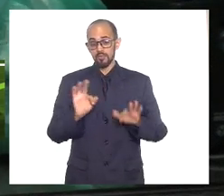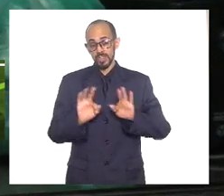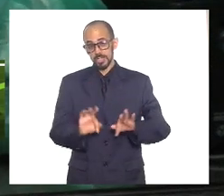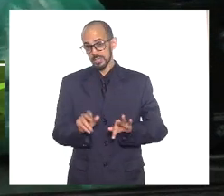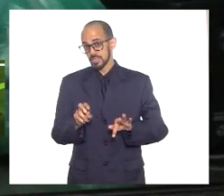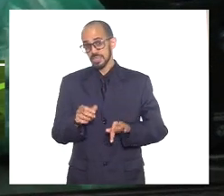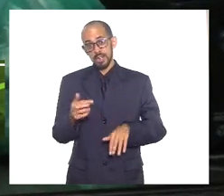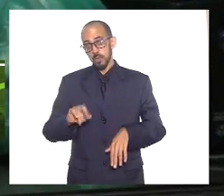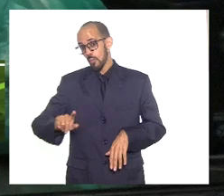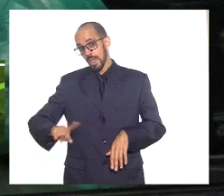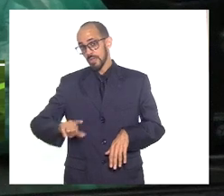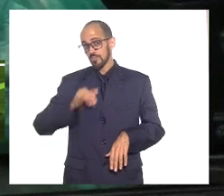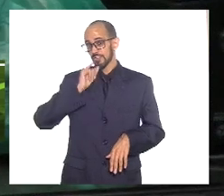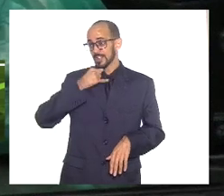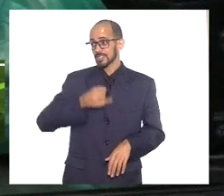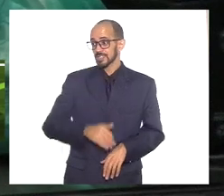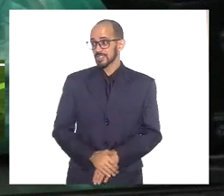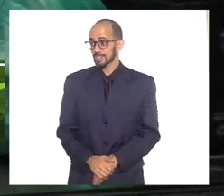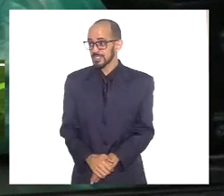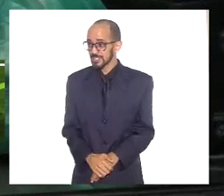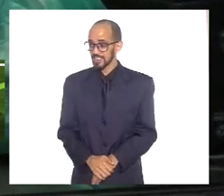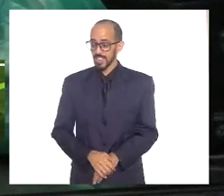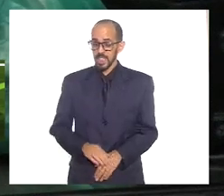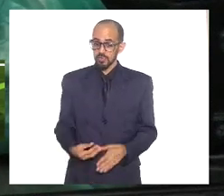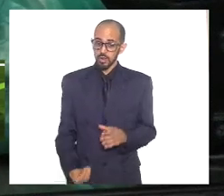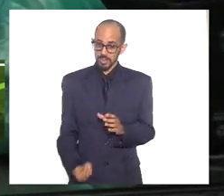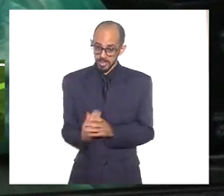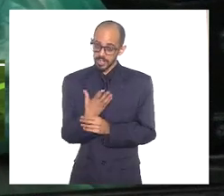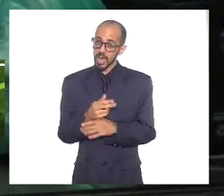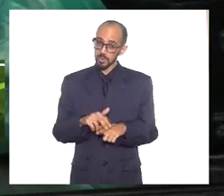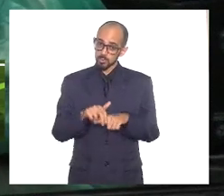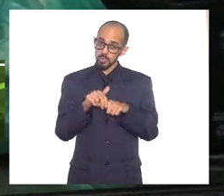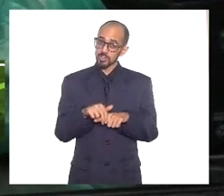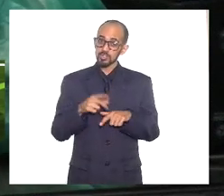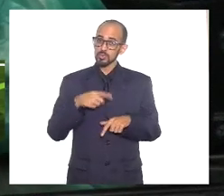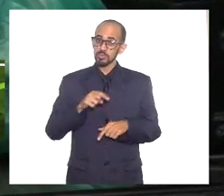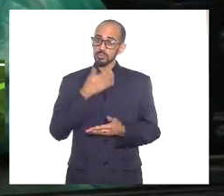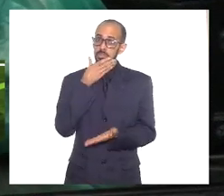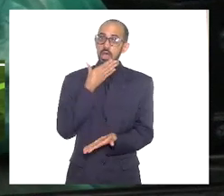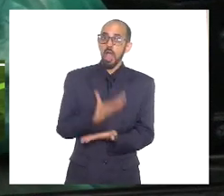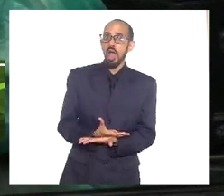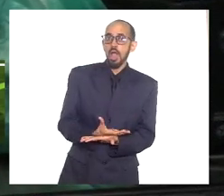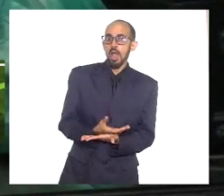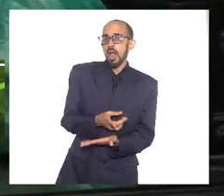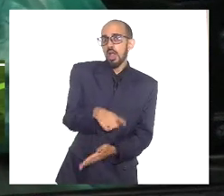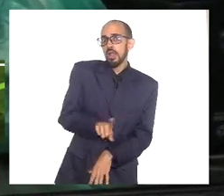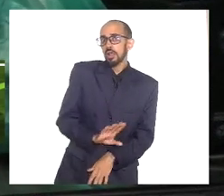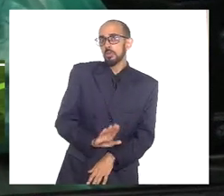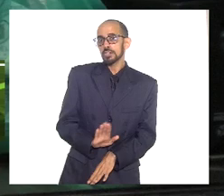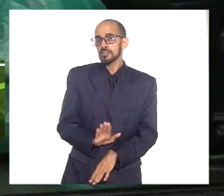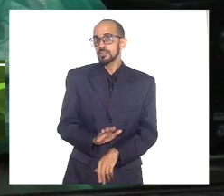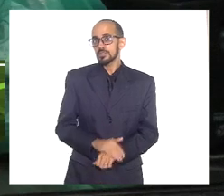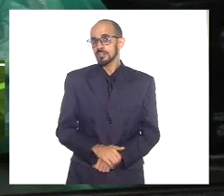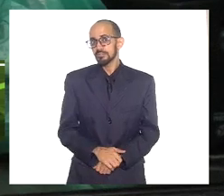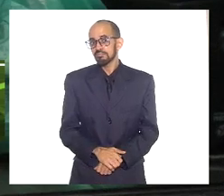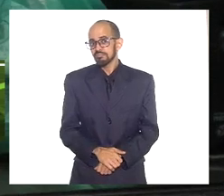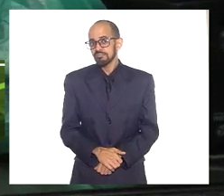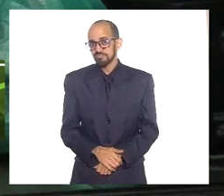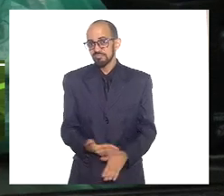criado para isso. Não há que se ter perplexidade. E pior